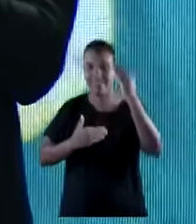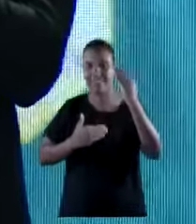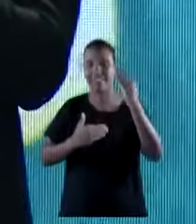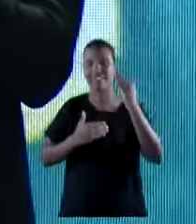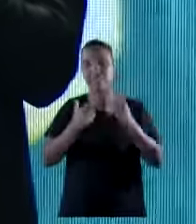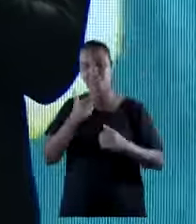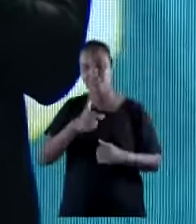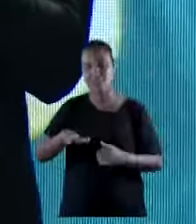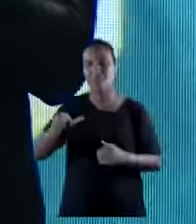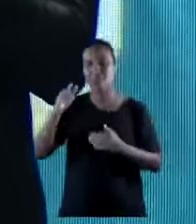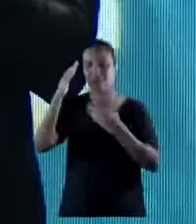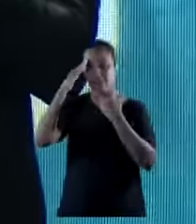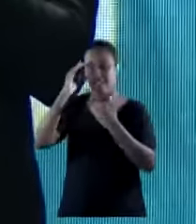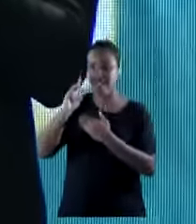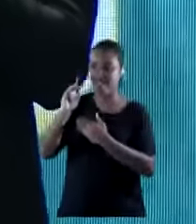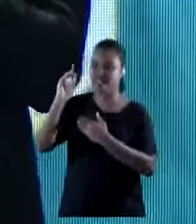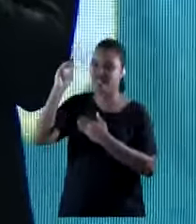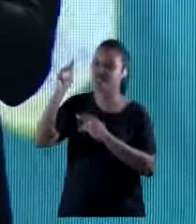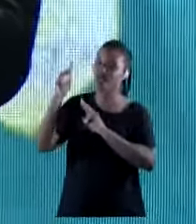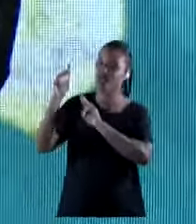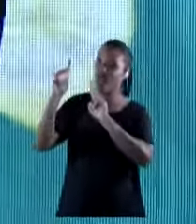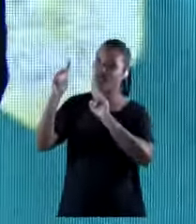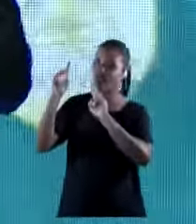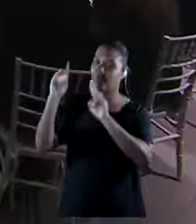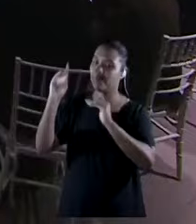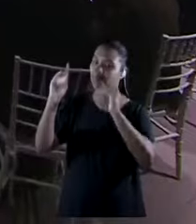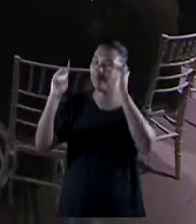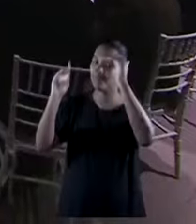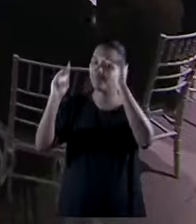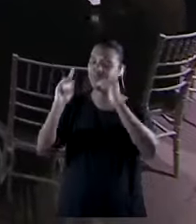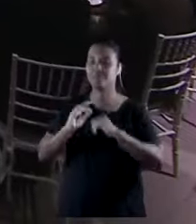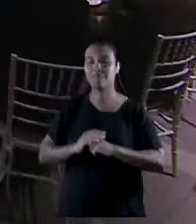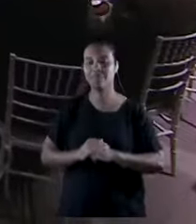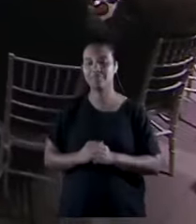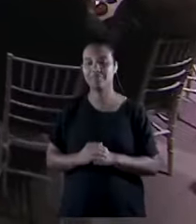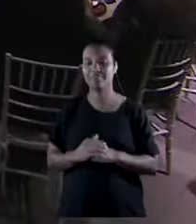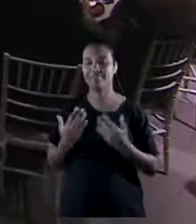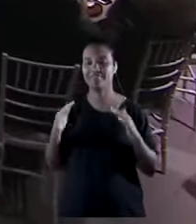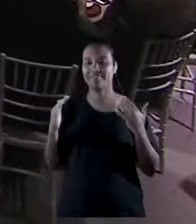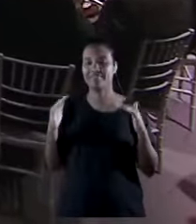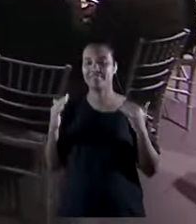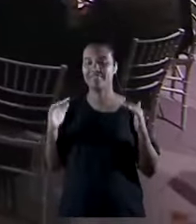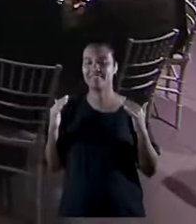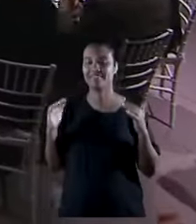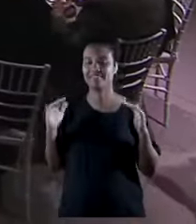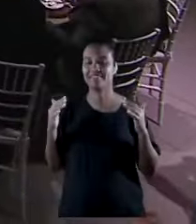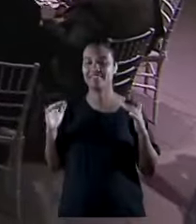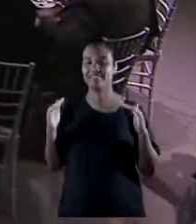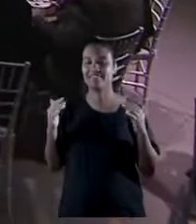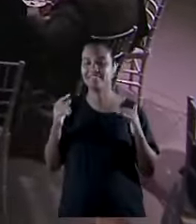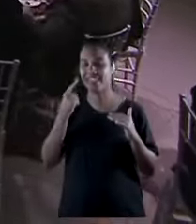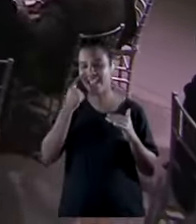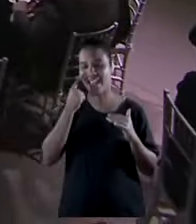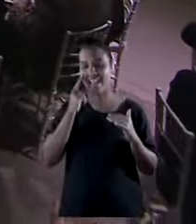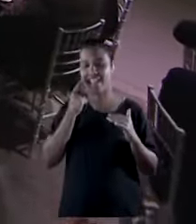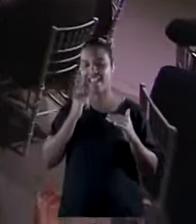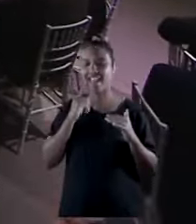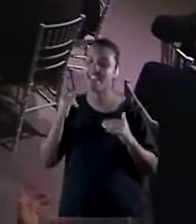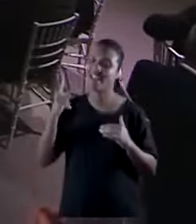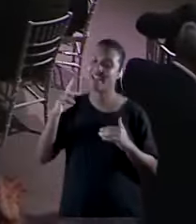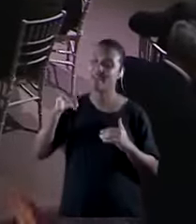Novamente, agradeço a Deus, porque eu tenho que engrandecer o nome dele. Valeu. Obrigada, viu? Caiu uma lágrima ali do Mauro Betti,